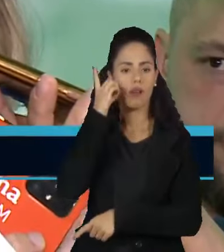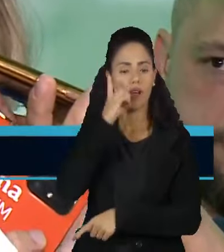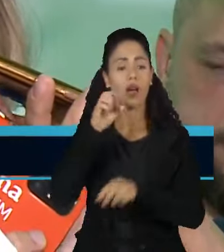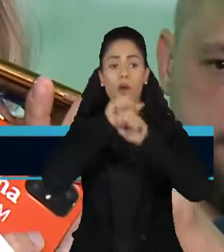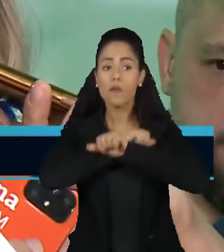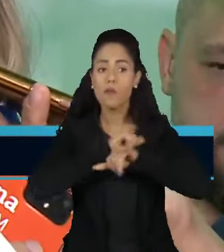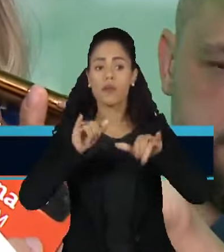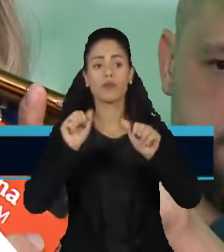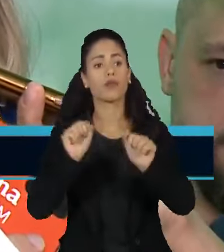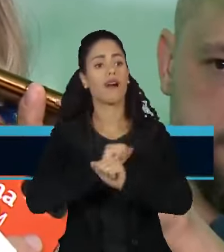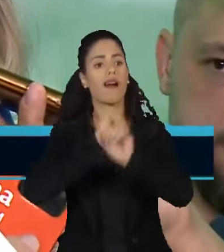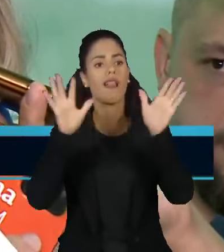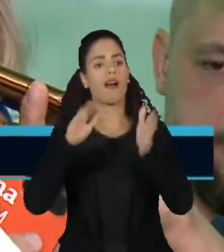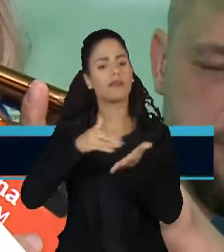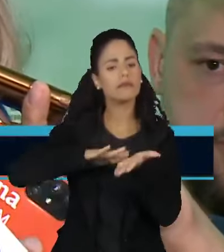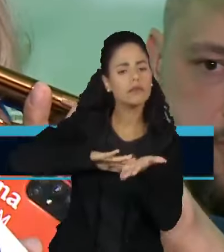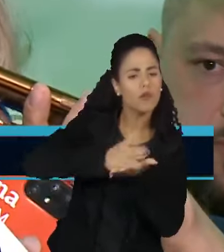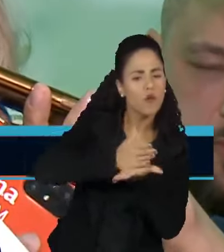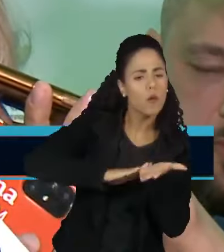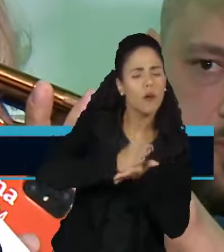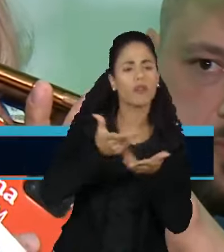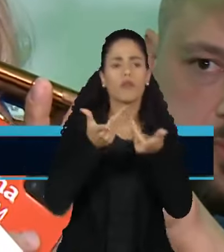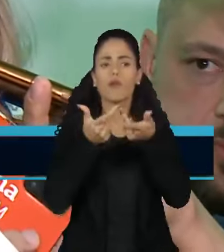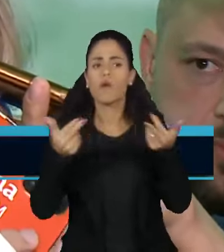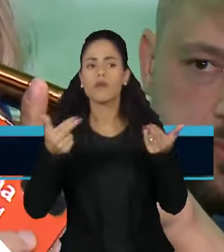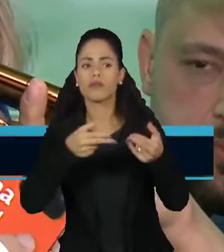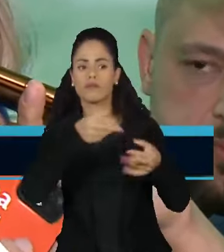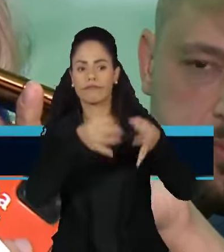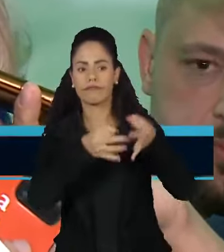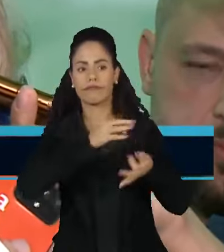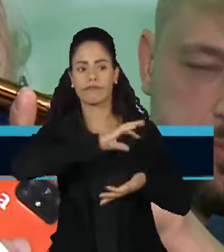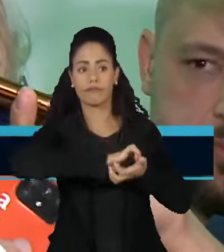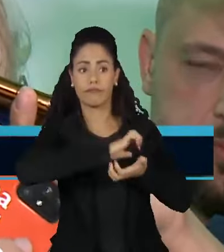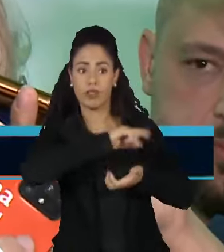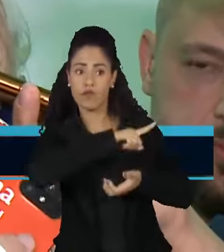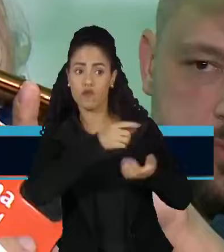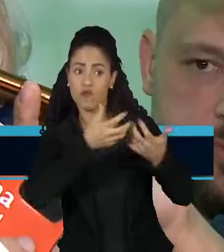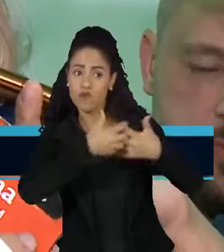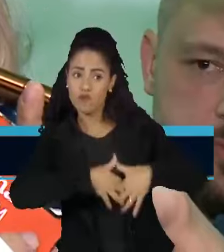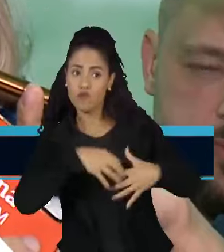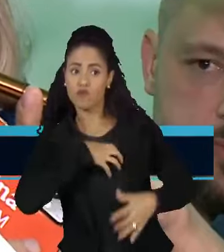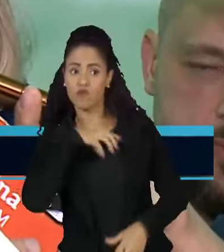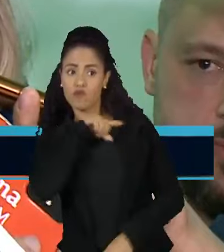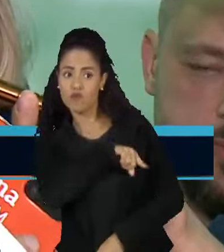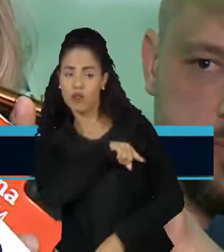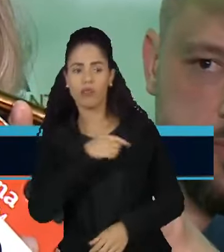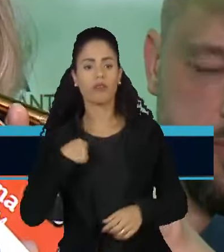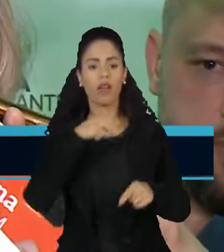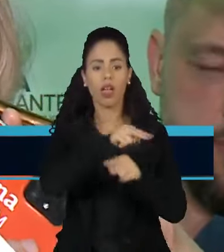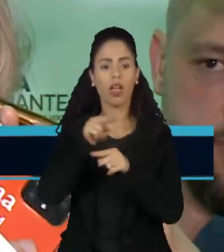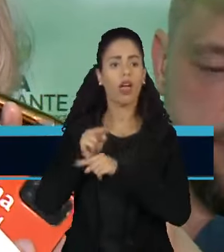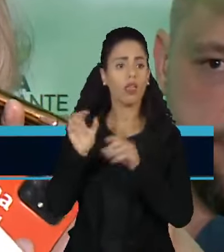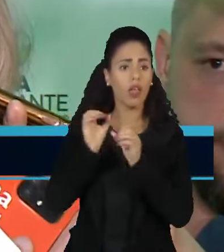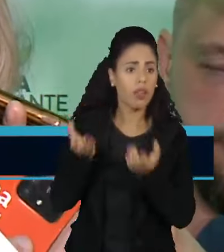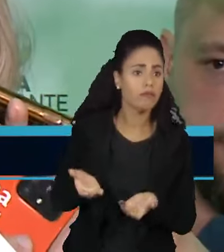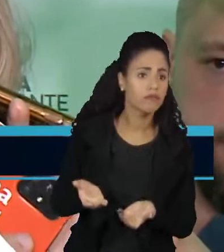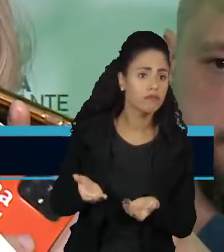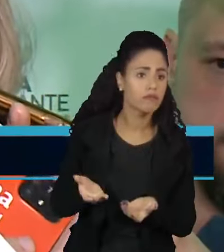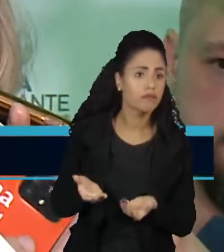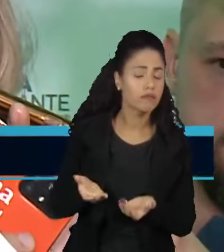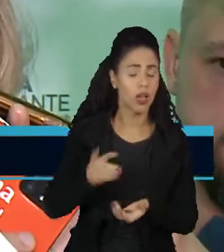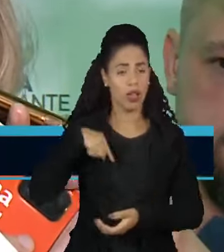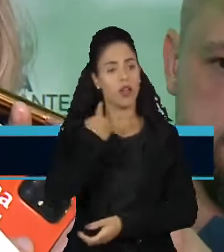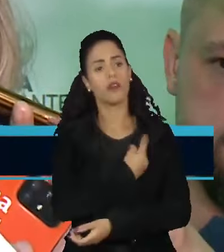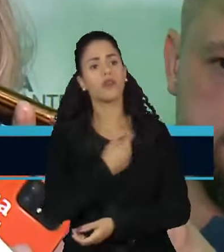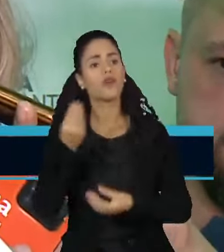está incomodada com algumas interferências do Judiciário no seu funcionamento, sem nenhum tipo de proteção a criminosos. Nós